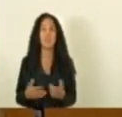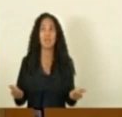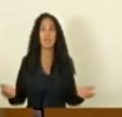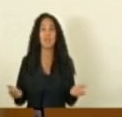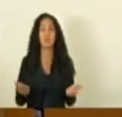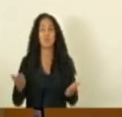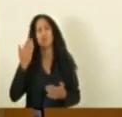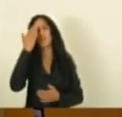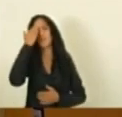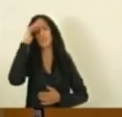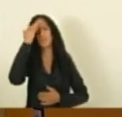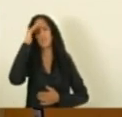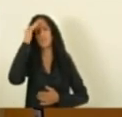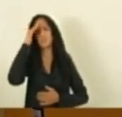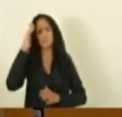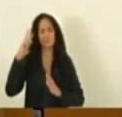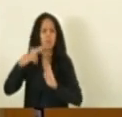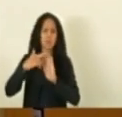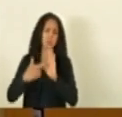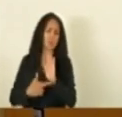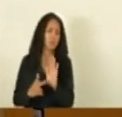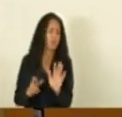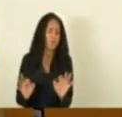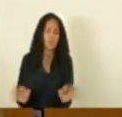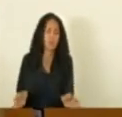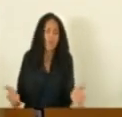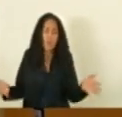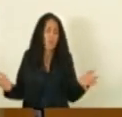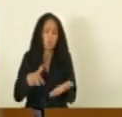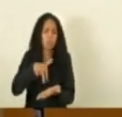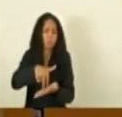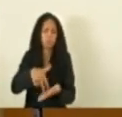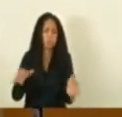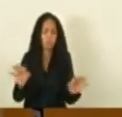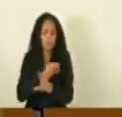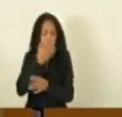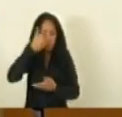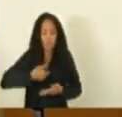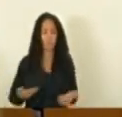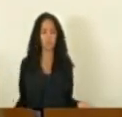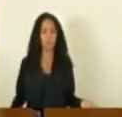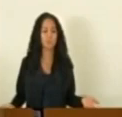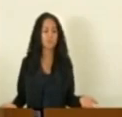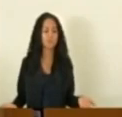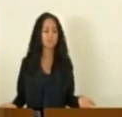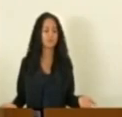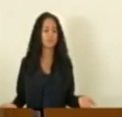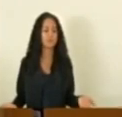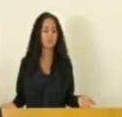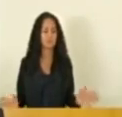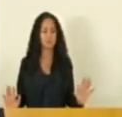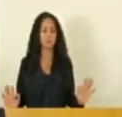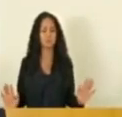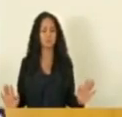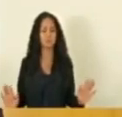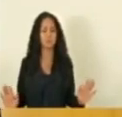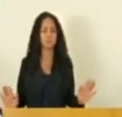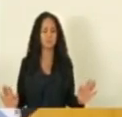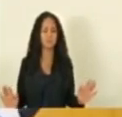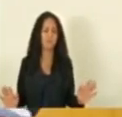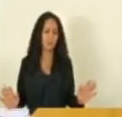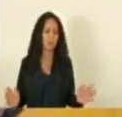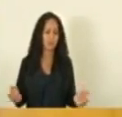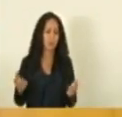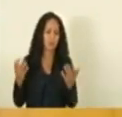entendimento, relatoria, relatava aqui agora, estou muito pronto e não, eu tenho que ser muito franco, eu tenho